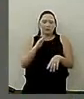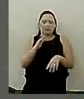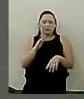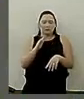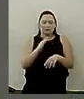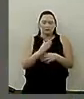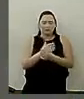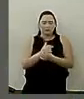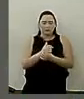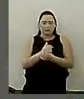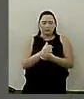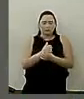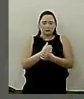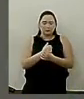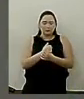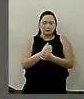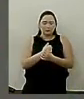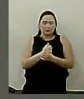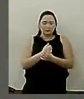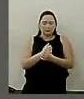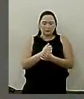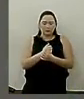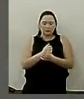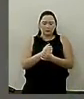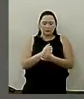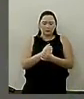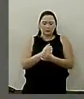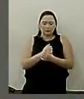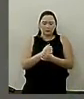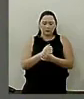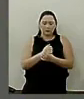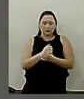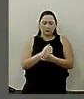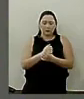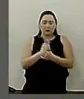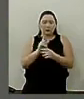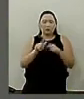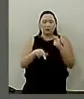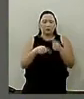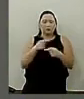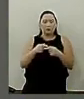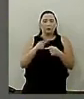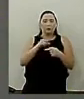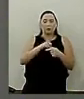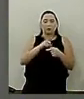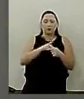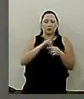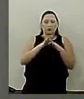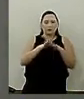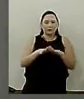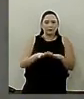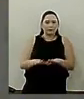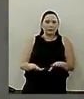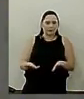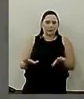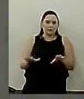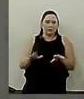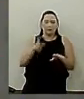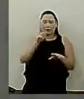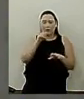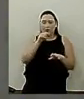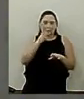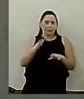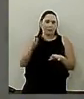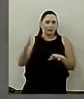cuida. Logo após o turbilhão que cessou imediatamente, ele só vê um homem na popa